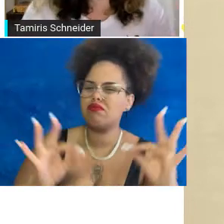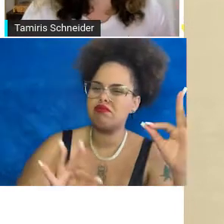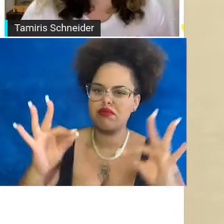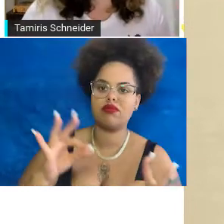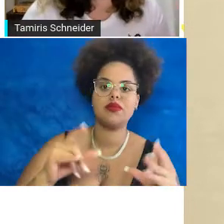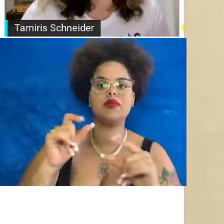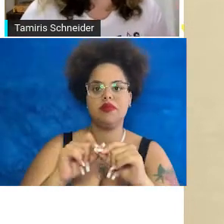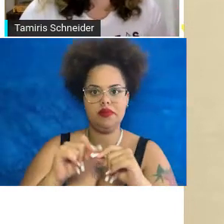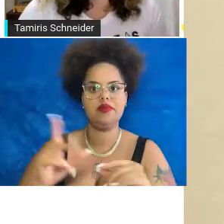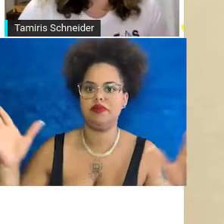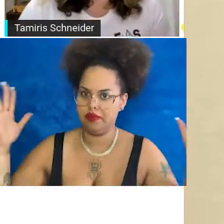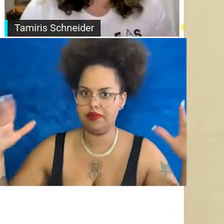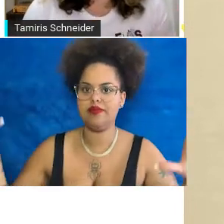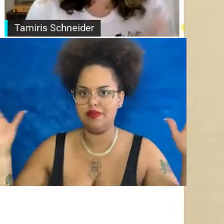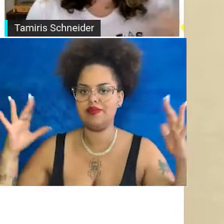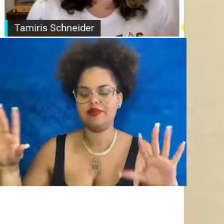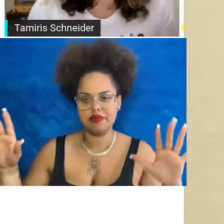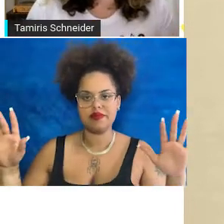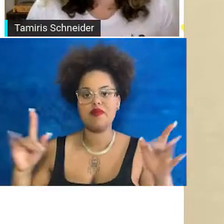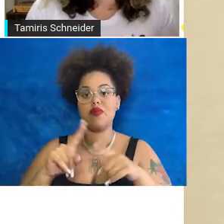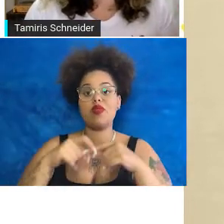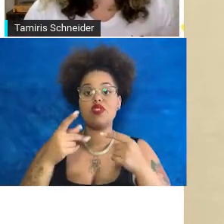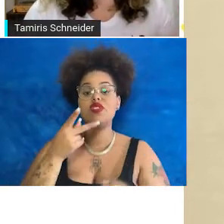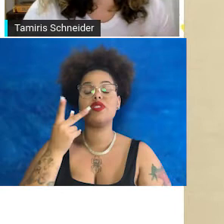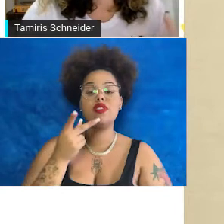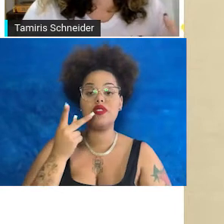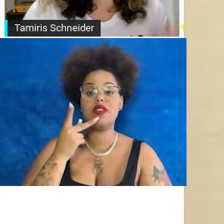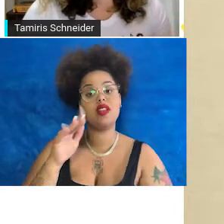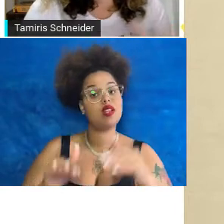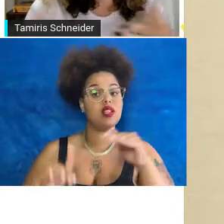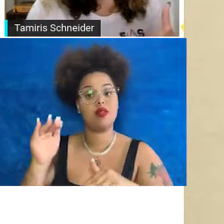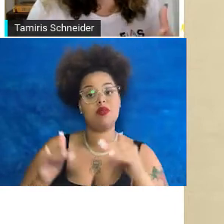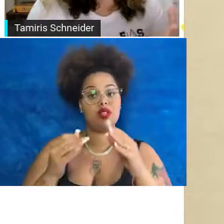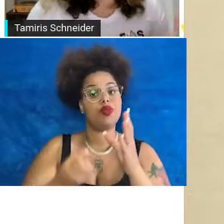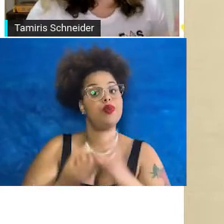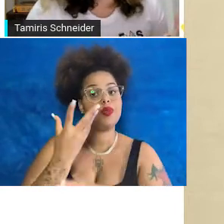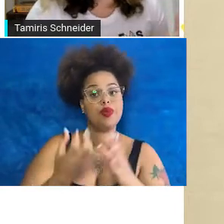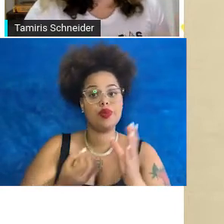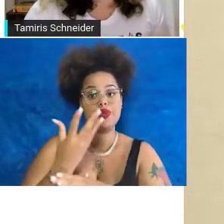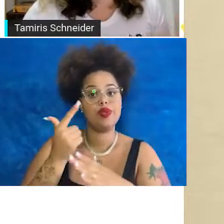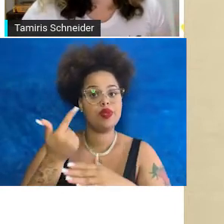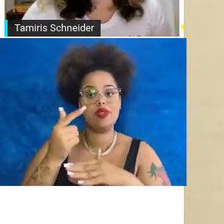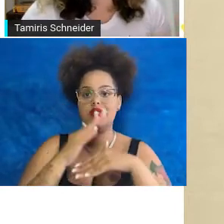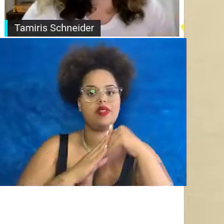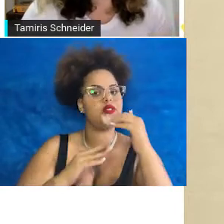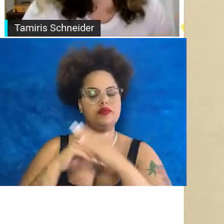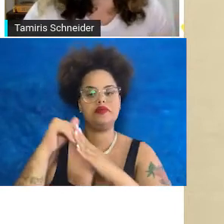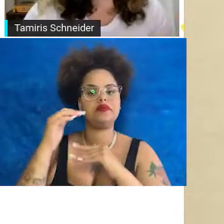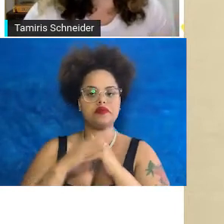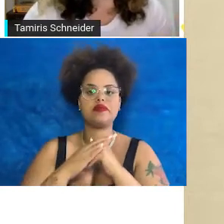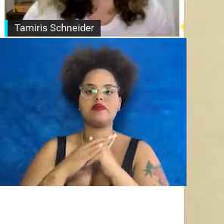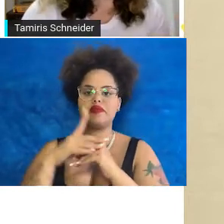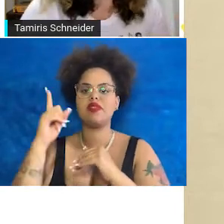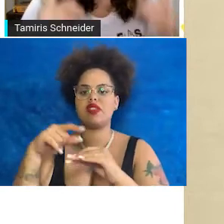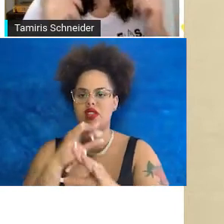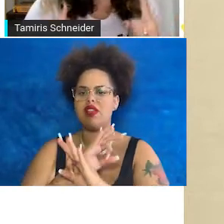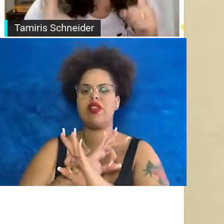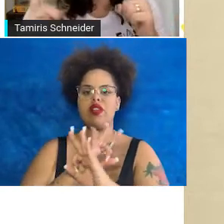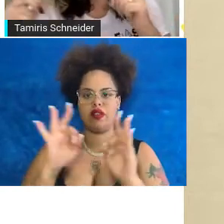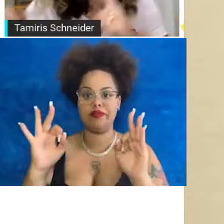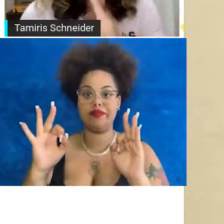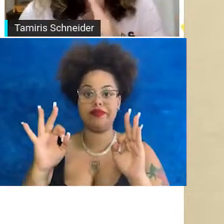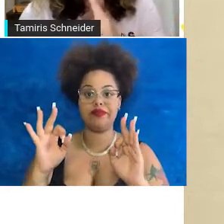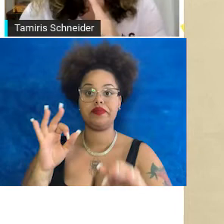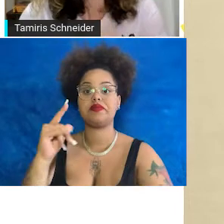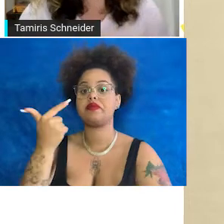para fazer o cenário. Por isso que a gente fala que, dependendo da produção, não tem um profissional desse, né? Mas é sensacional. Quando